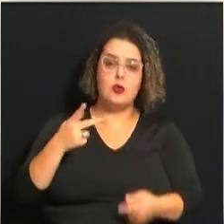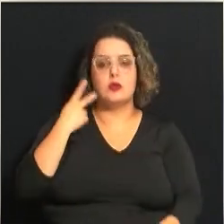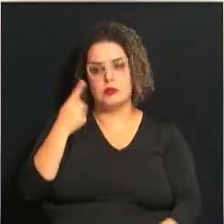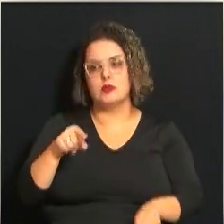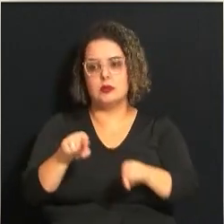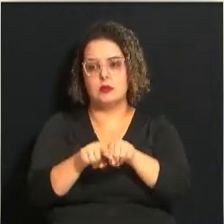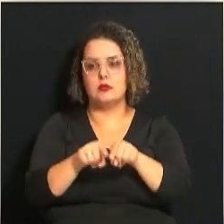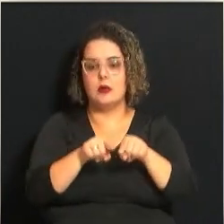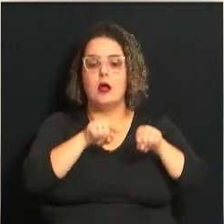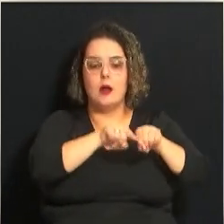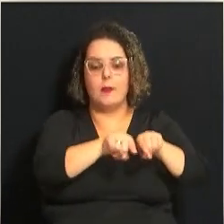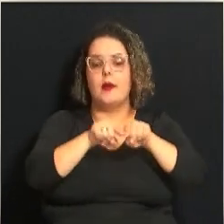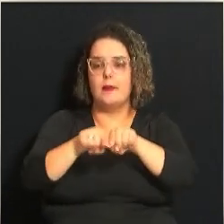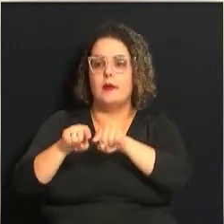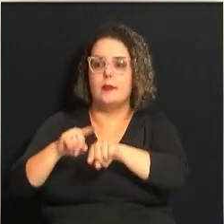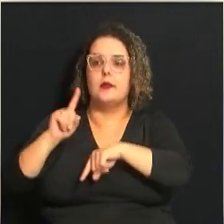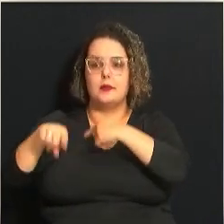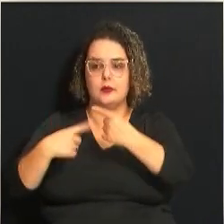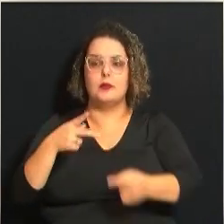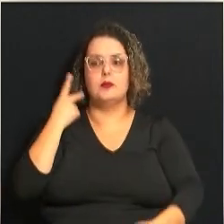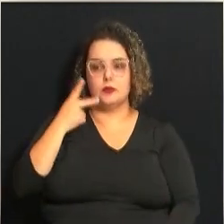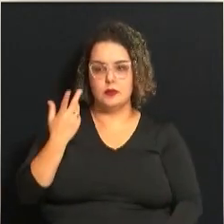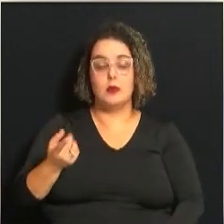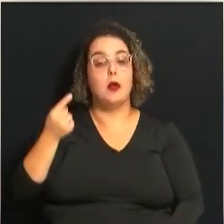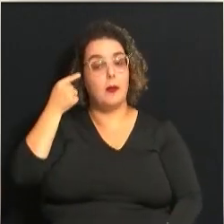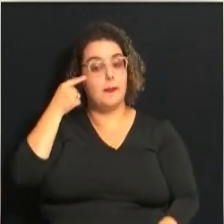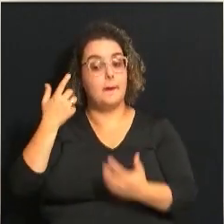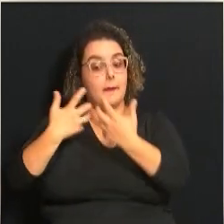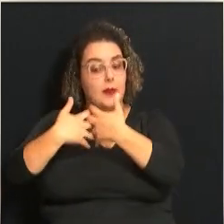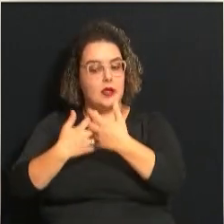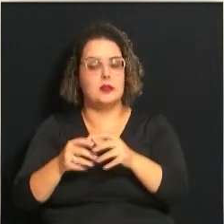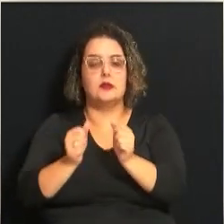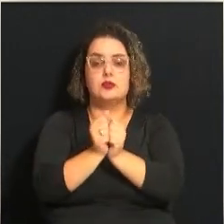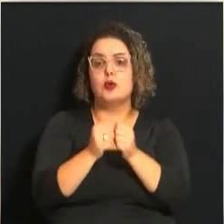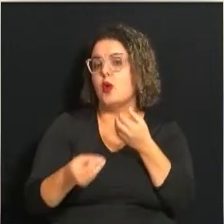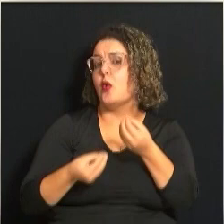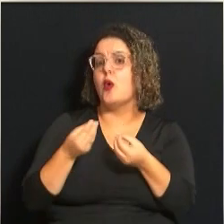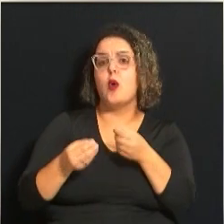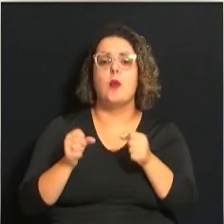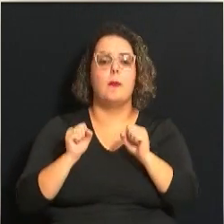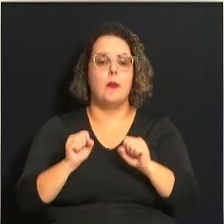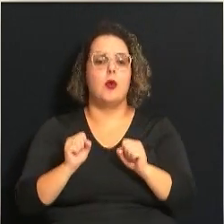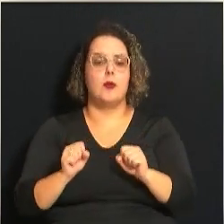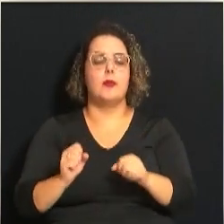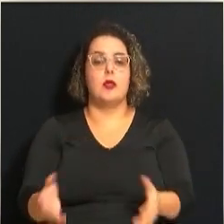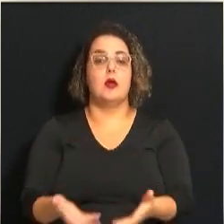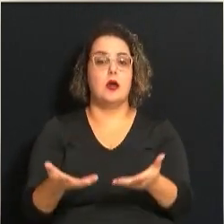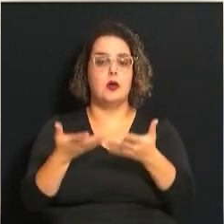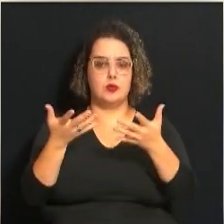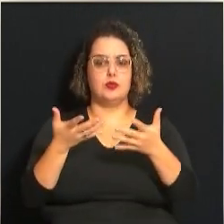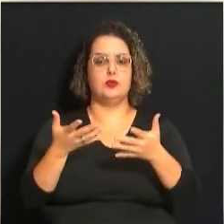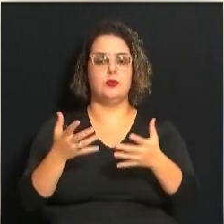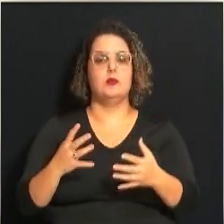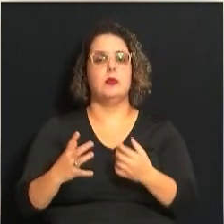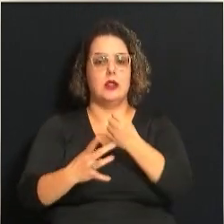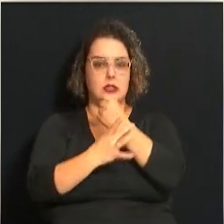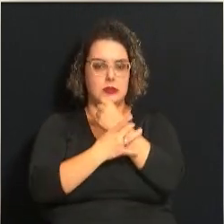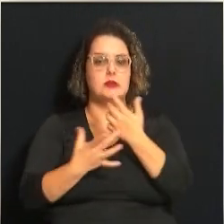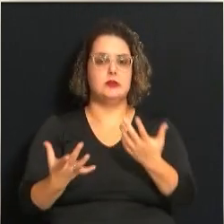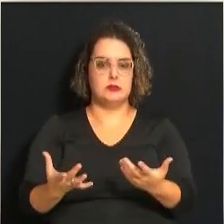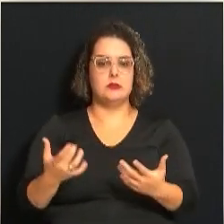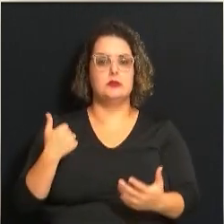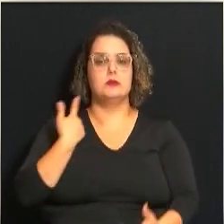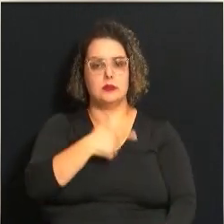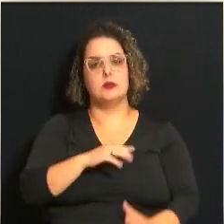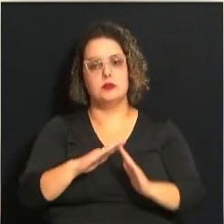parceria muito boa com outros vereadores, a gente pensar, né, e de que forma que a gente pode contribuir mais para a segurança, né, das nossas